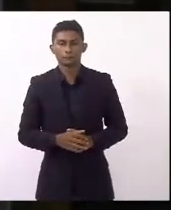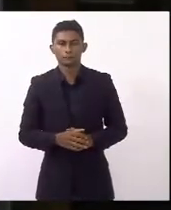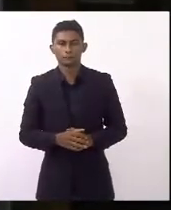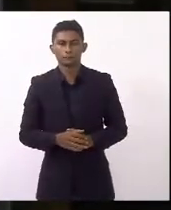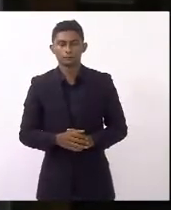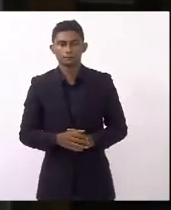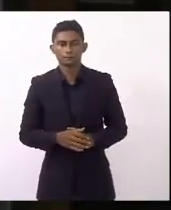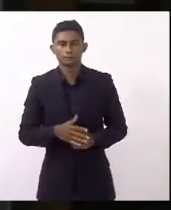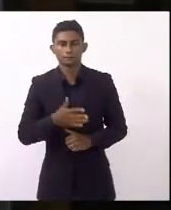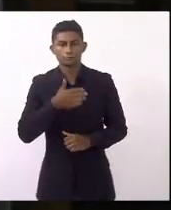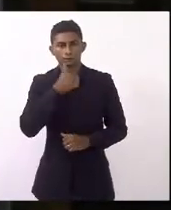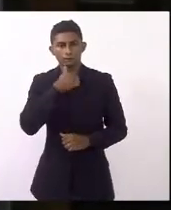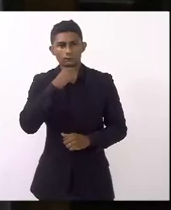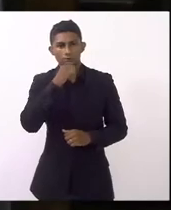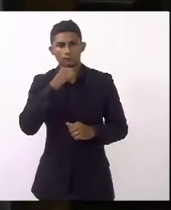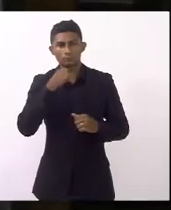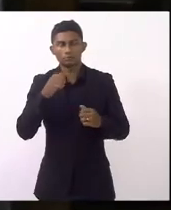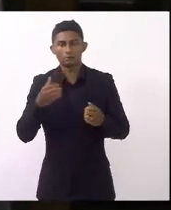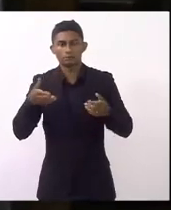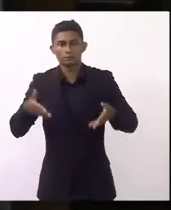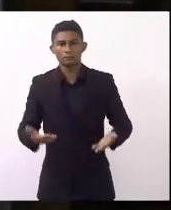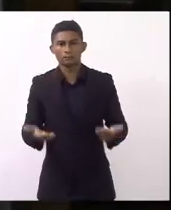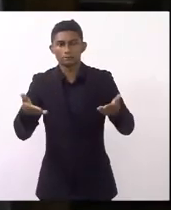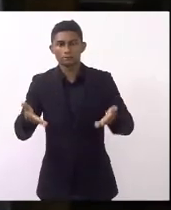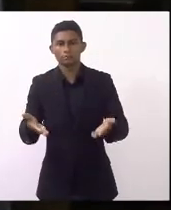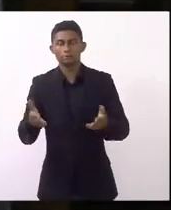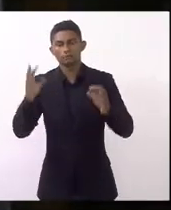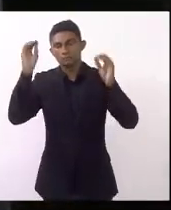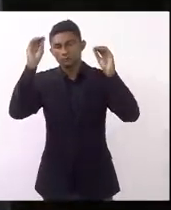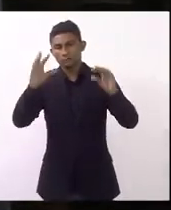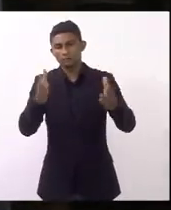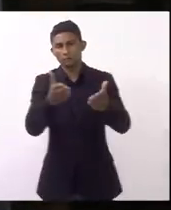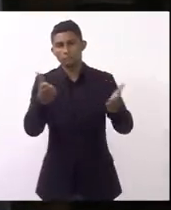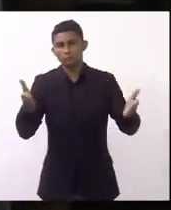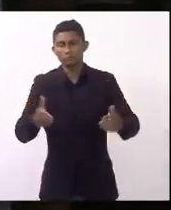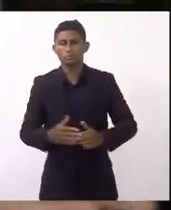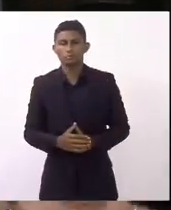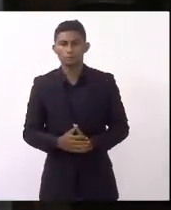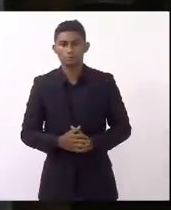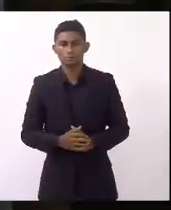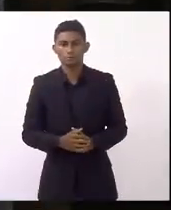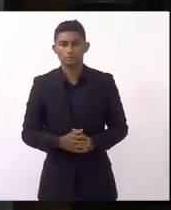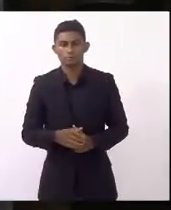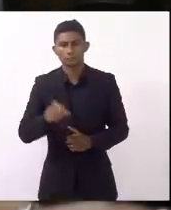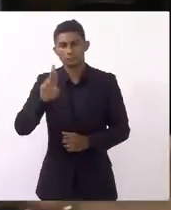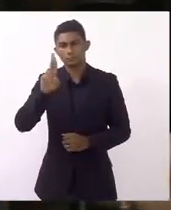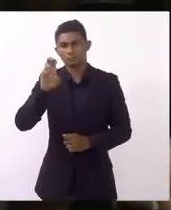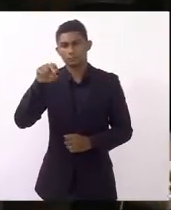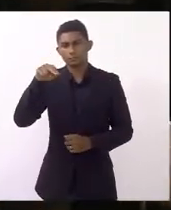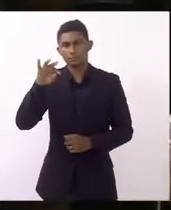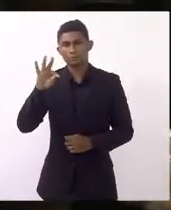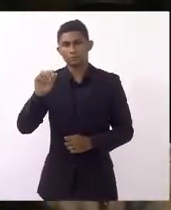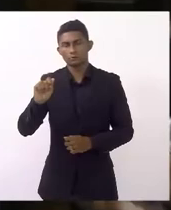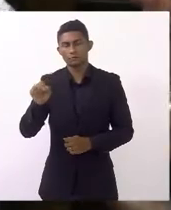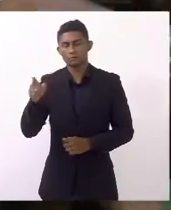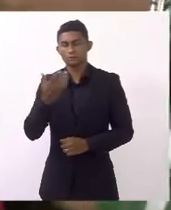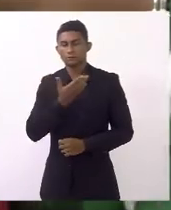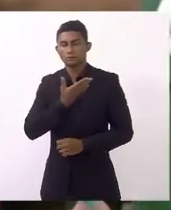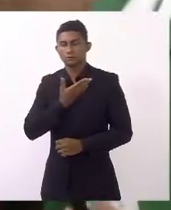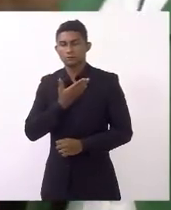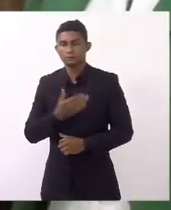minha mãe evanja abençoe a todos vocês Oi Renata amiga